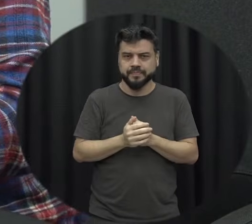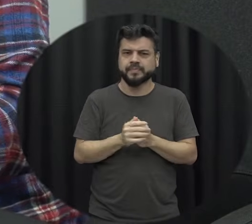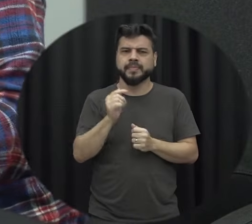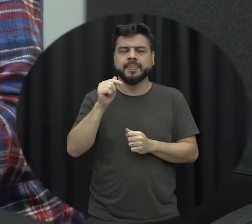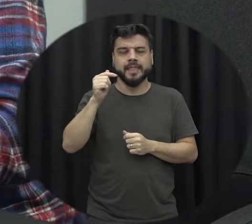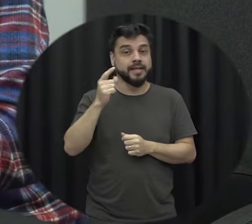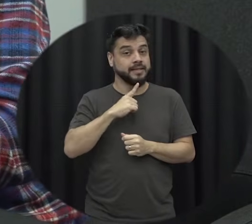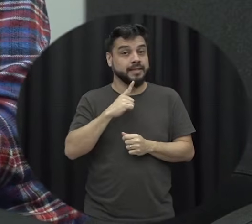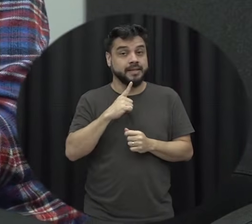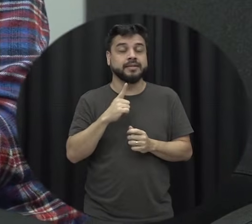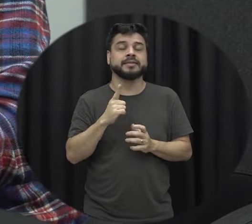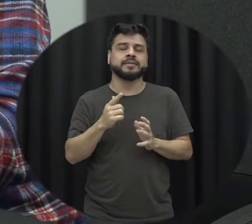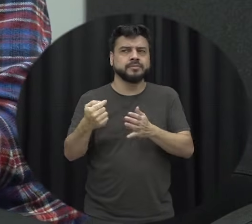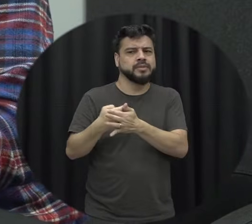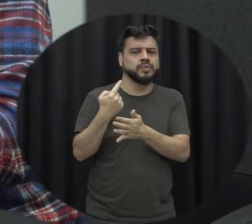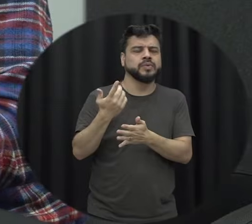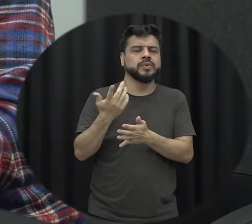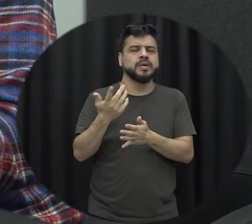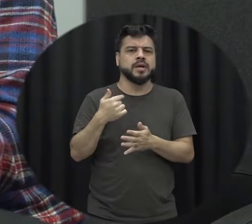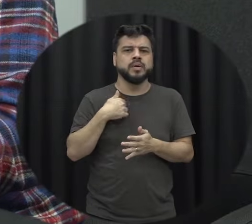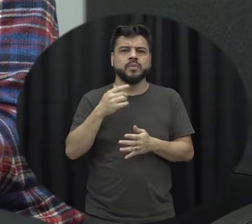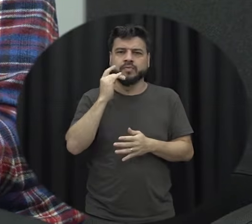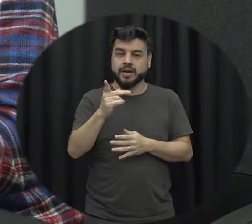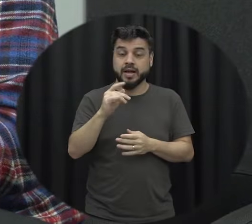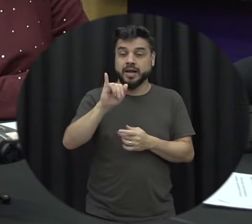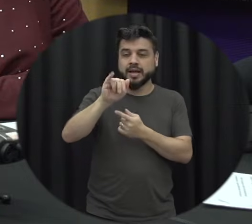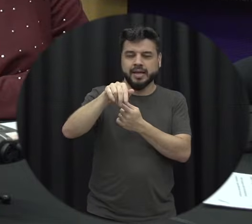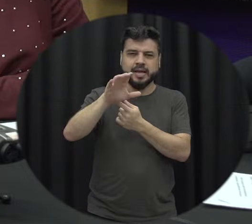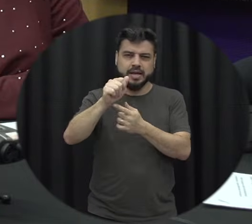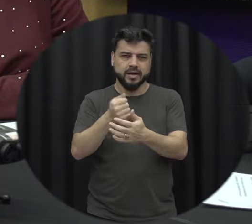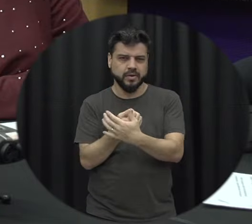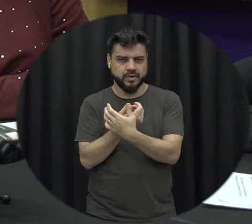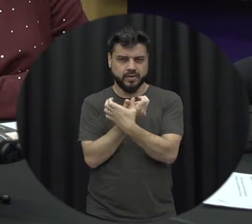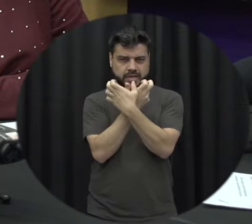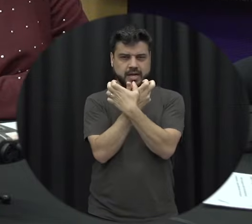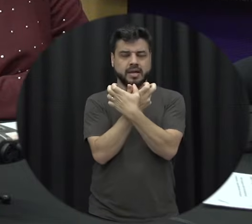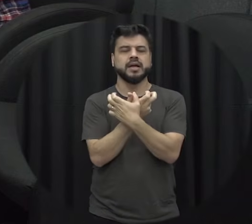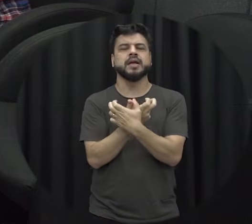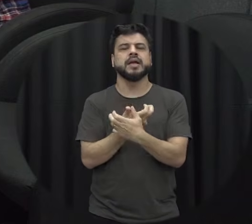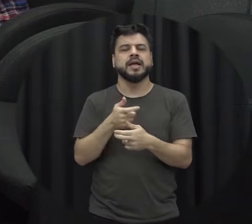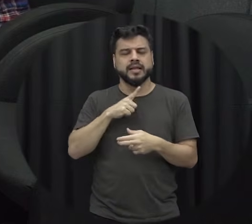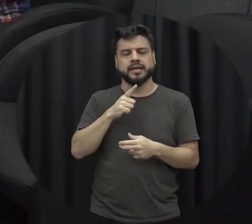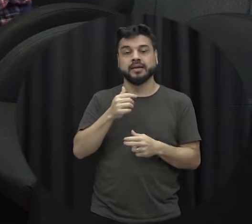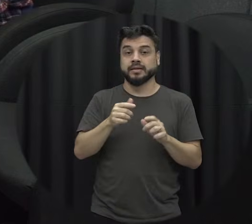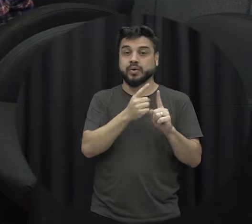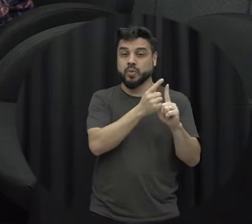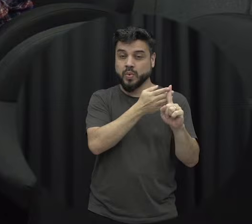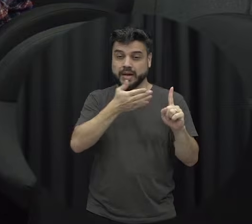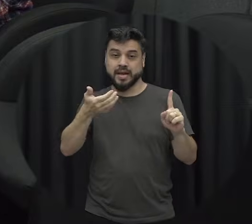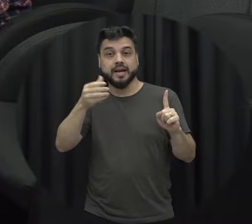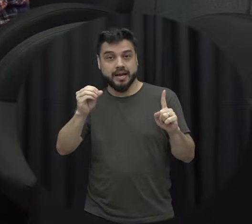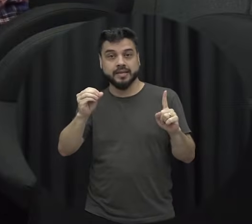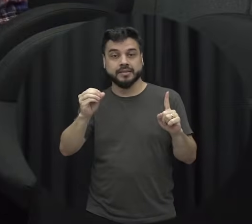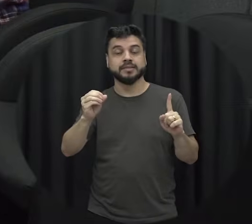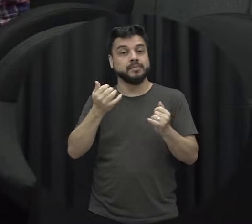gente tem por exemplo, os incas tinham a base 10, né, muito parecida com a nossa, só que a forma de notação